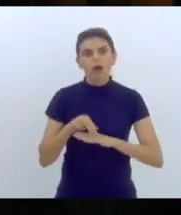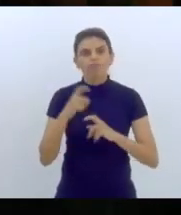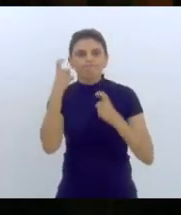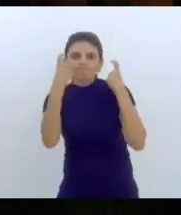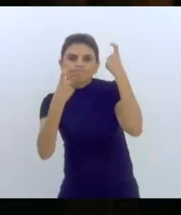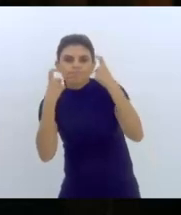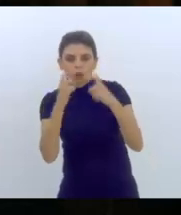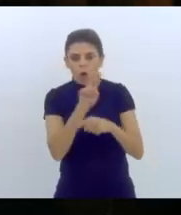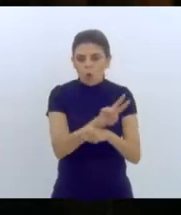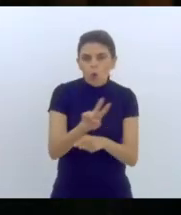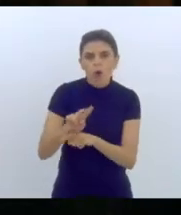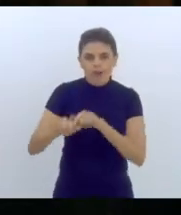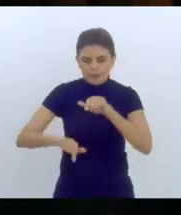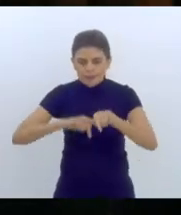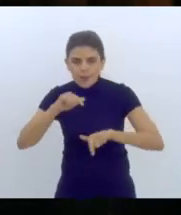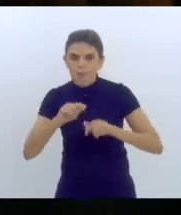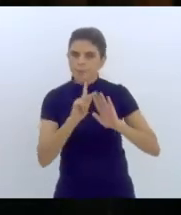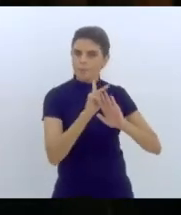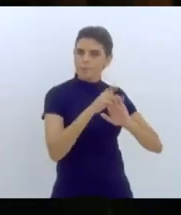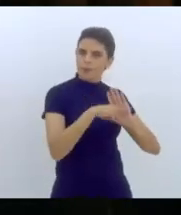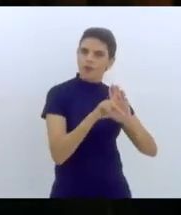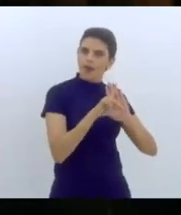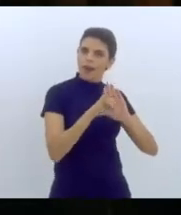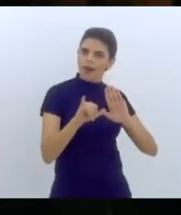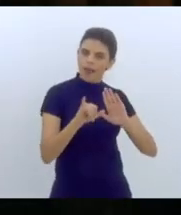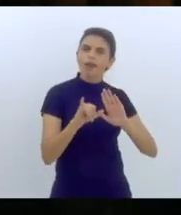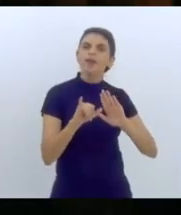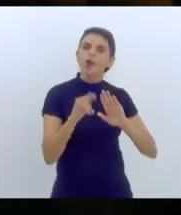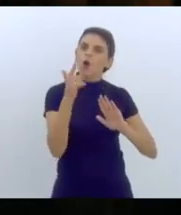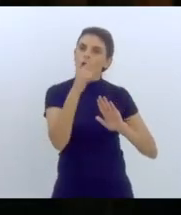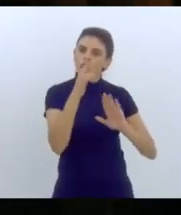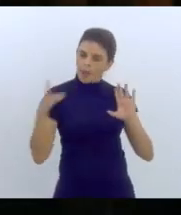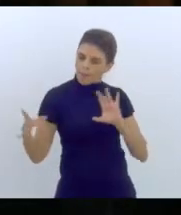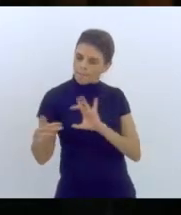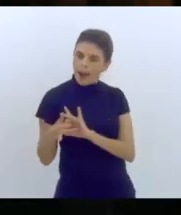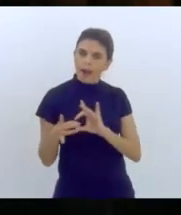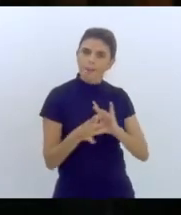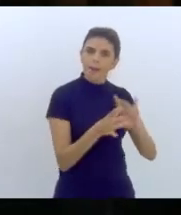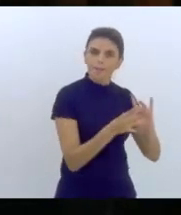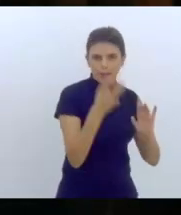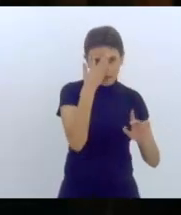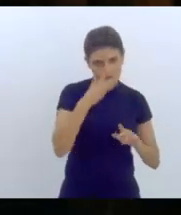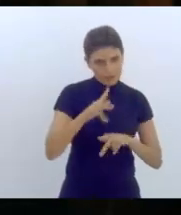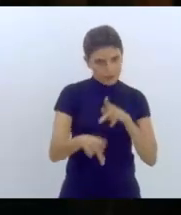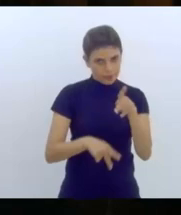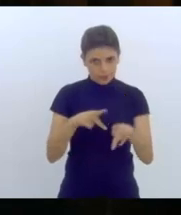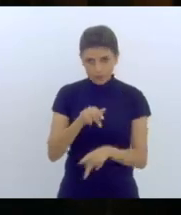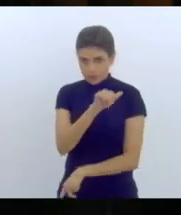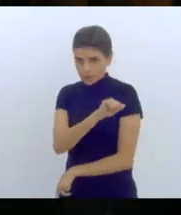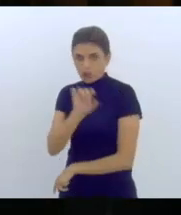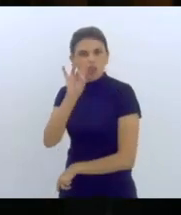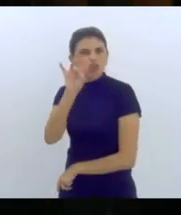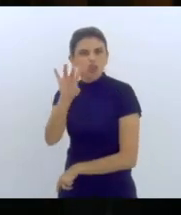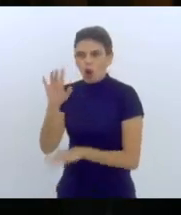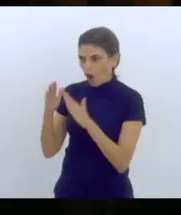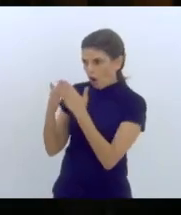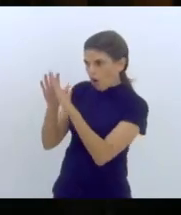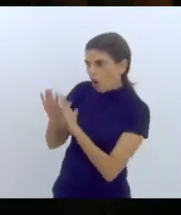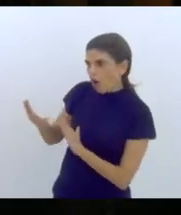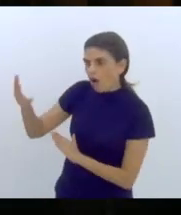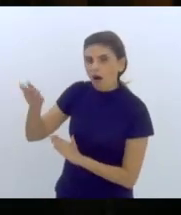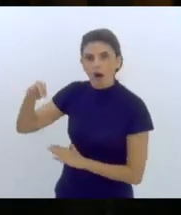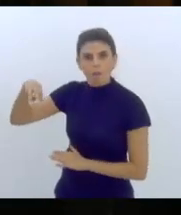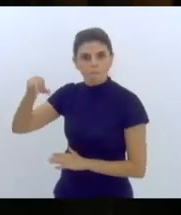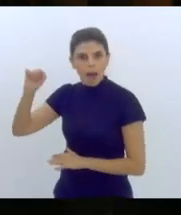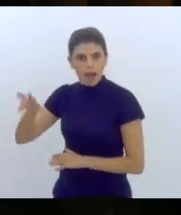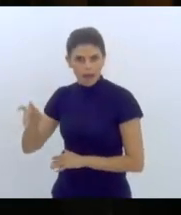trabalhar, sim, com projetos de leis que sejam concretos para a população do Estado do Rio de Janeiro, que não é só para a Maré, que se fosse